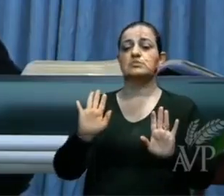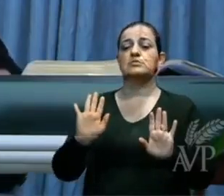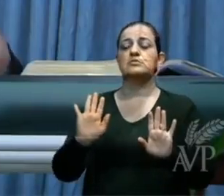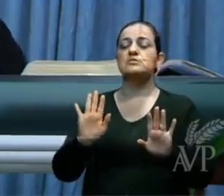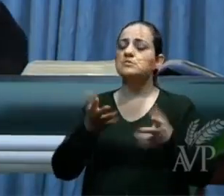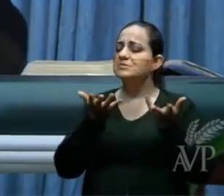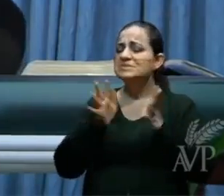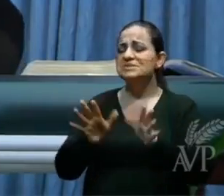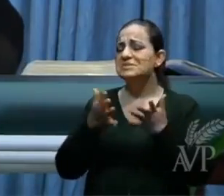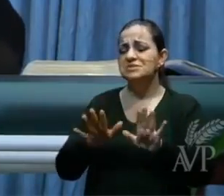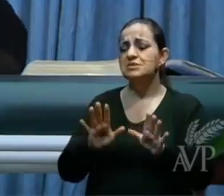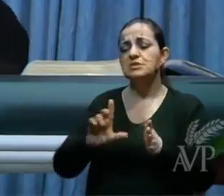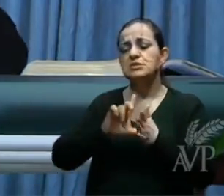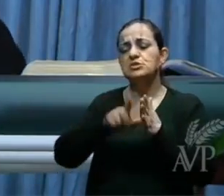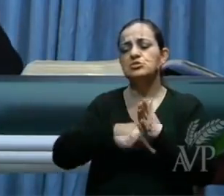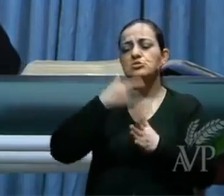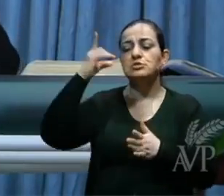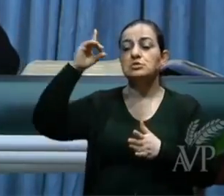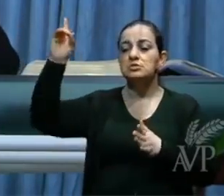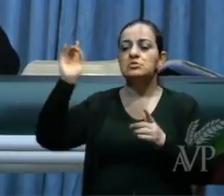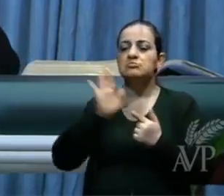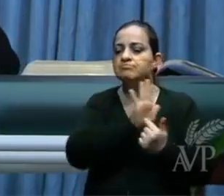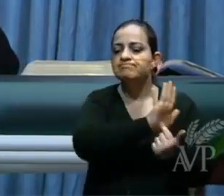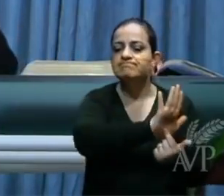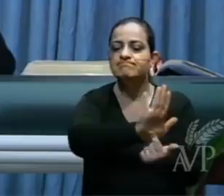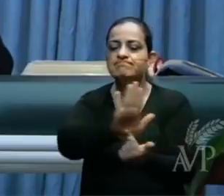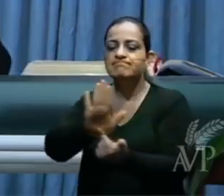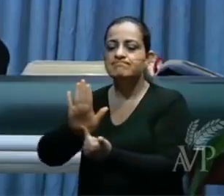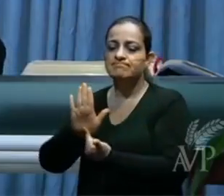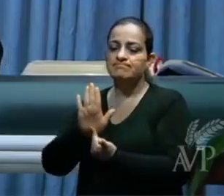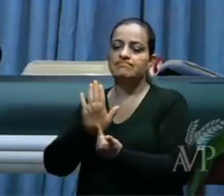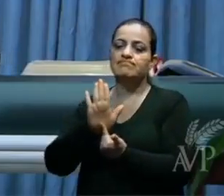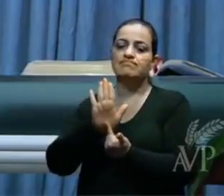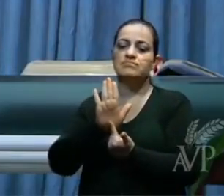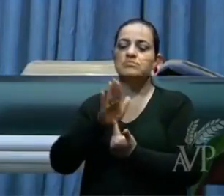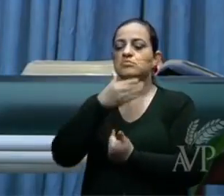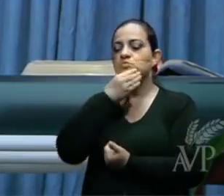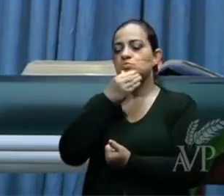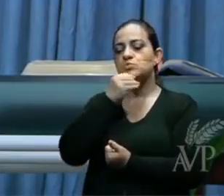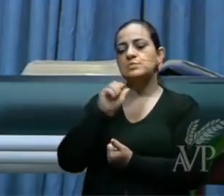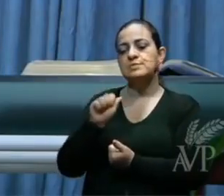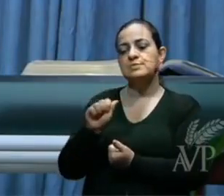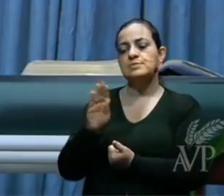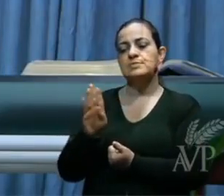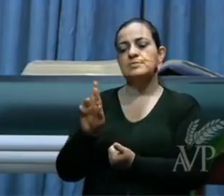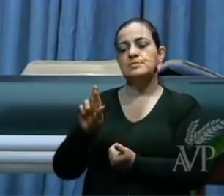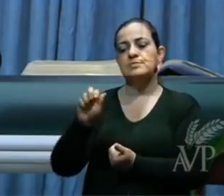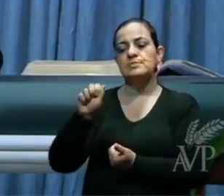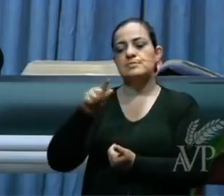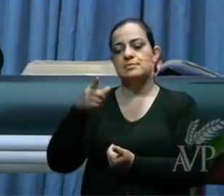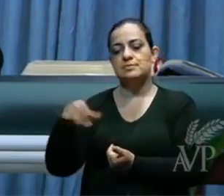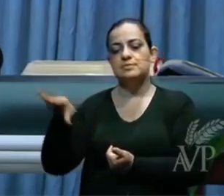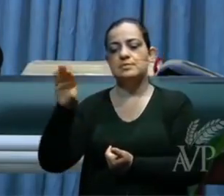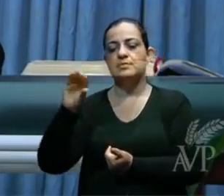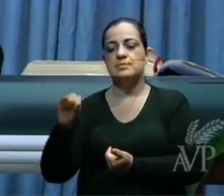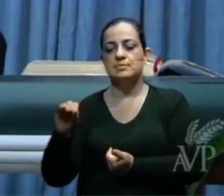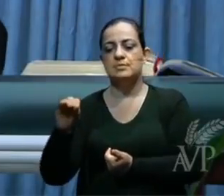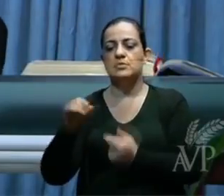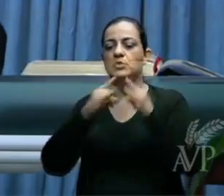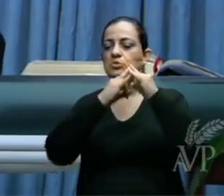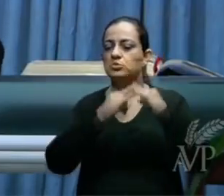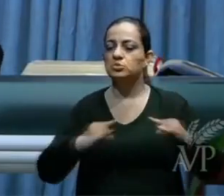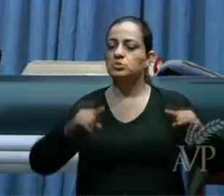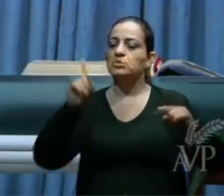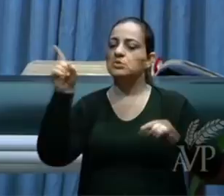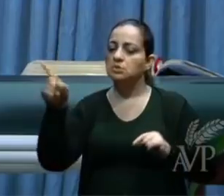depois que deus se revelou abraão ali na tenda o que é